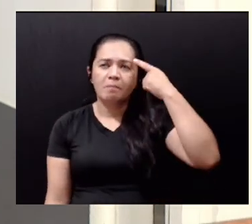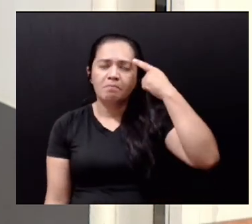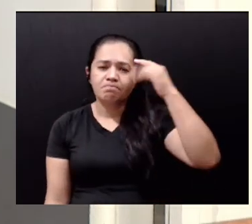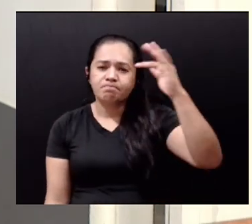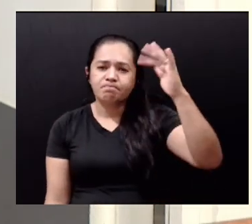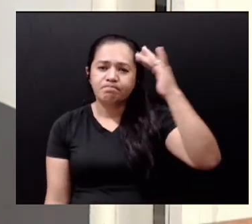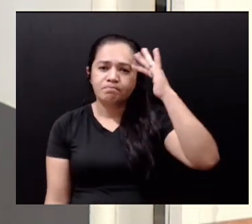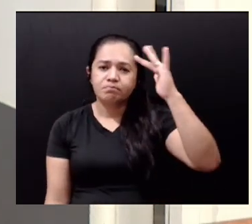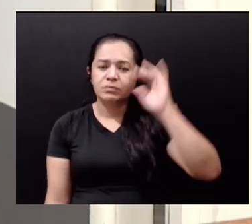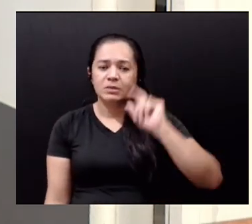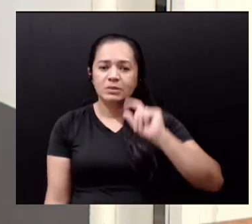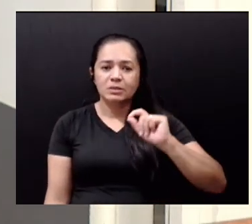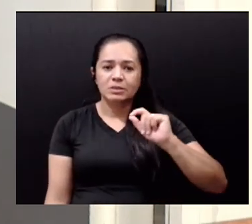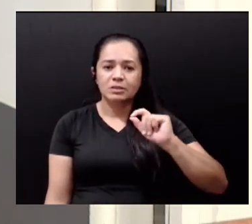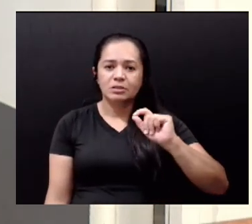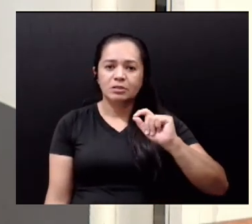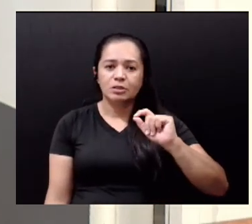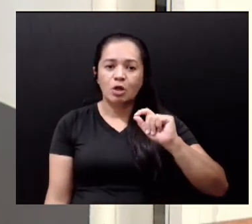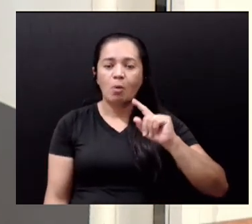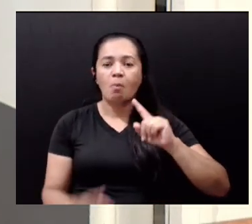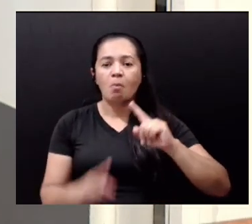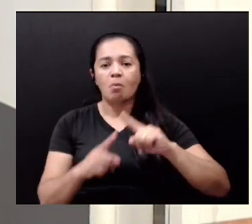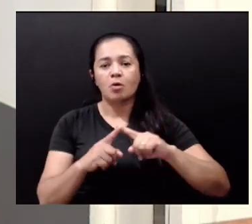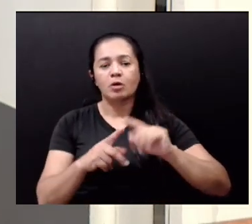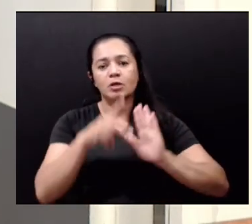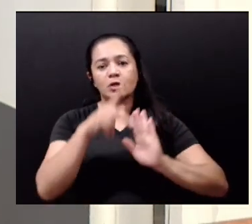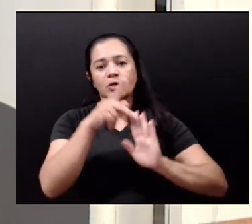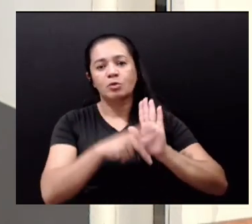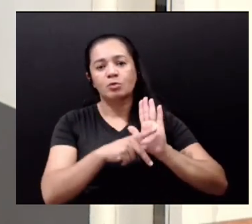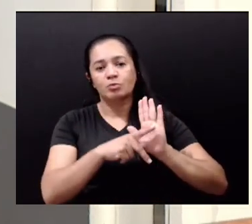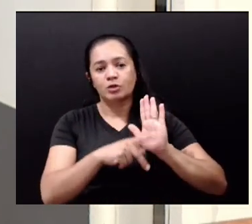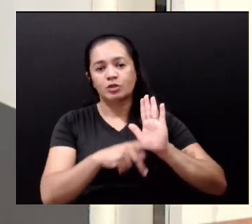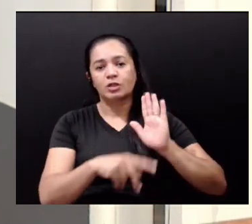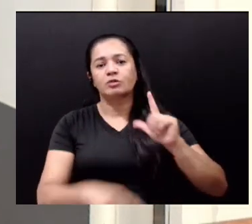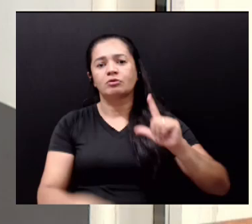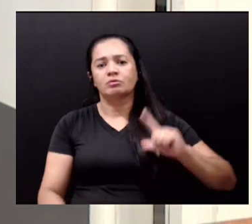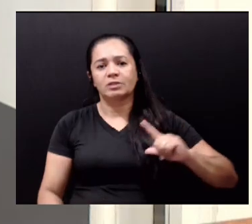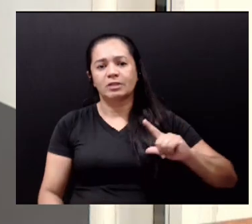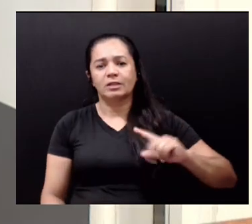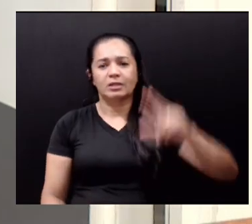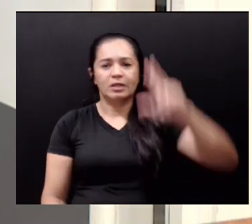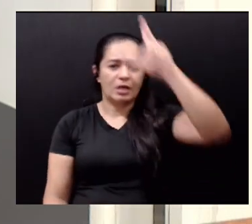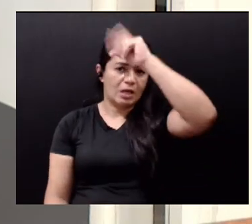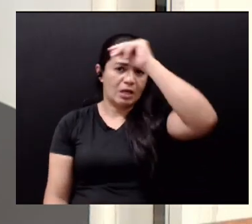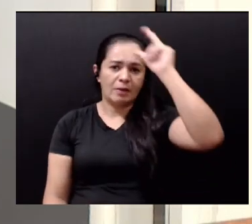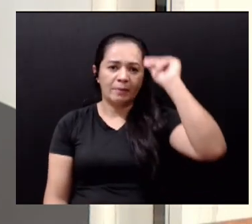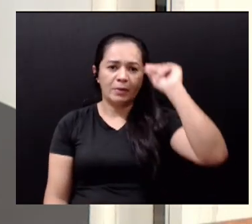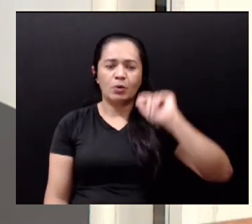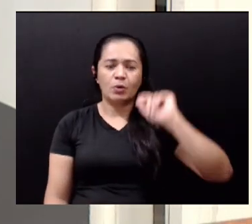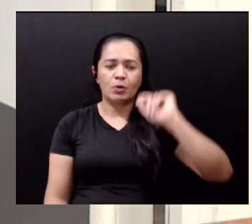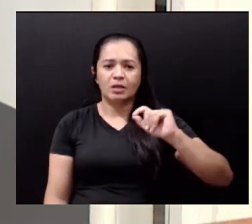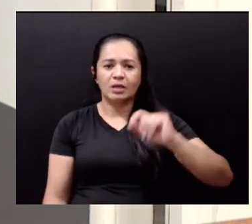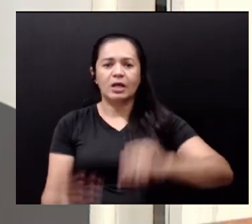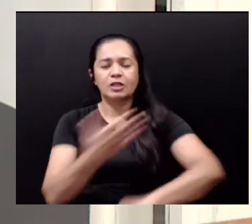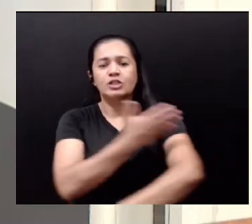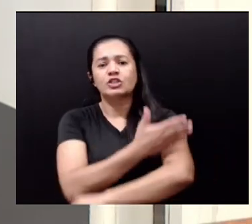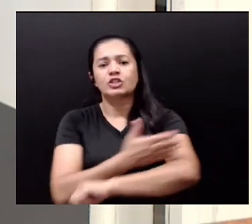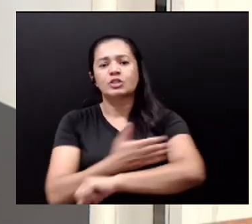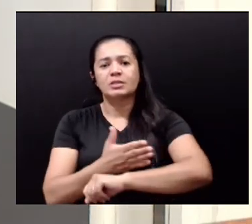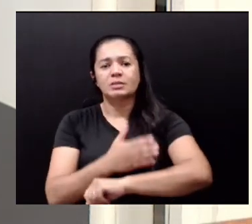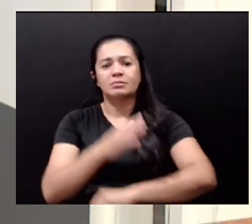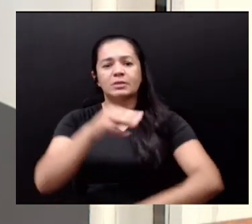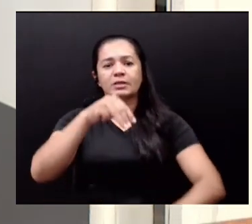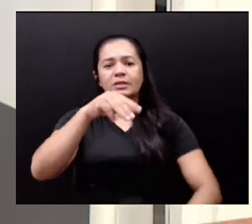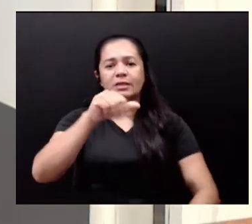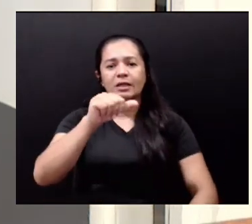Tem um projeto também agora pela prefeitura de ter a disciplina, né, Maria da Penha, nas escolas, que eu acho super